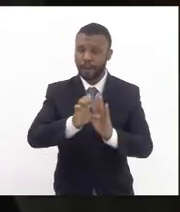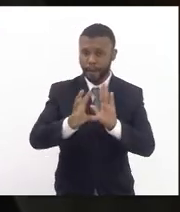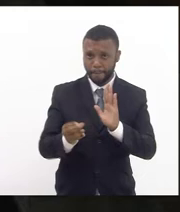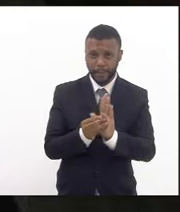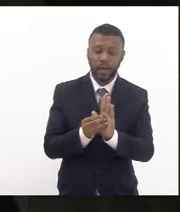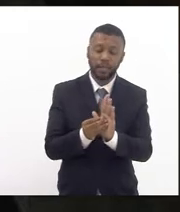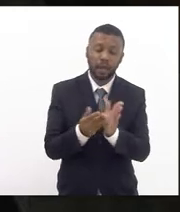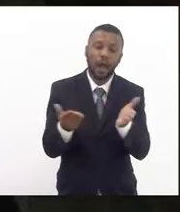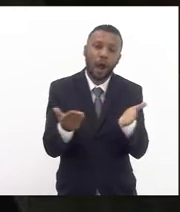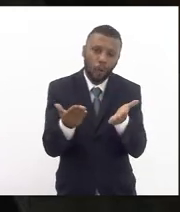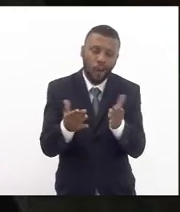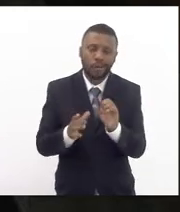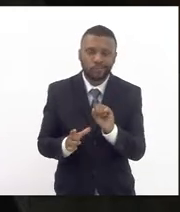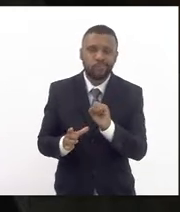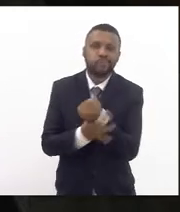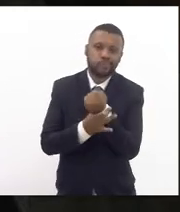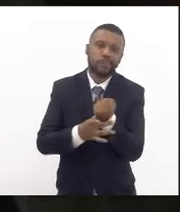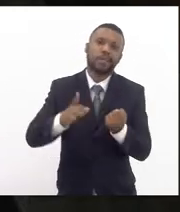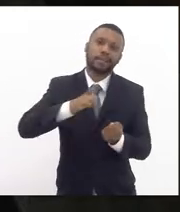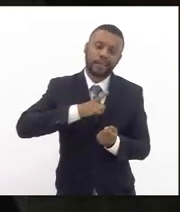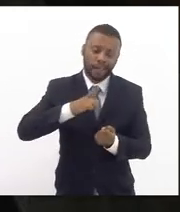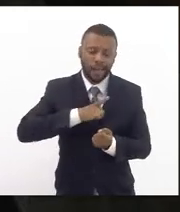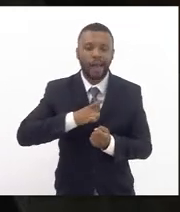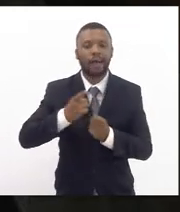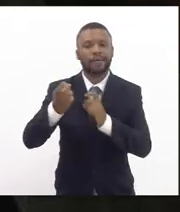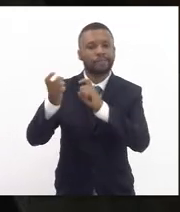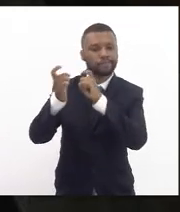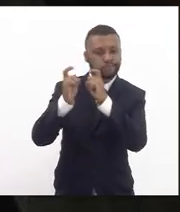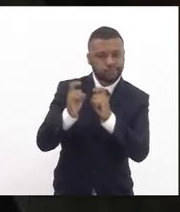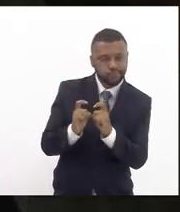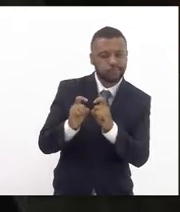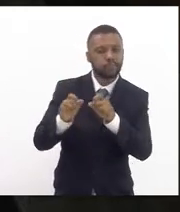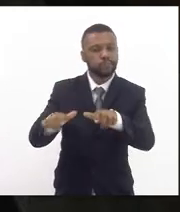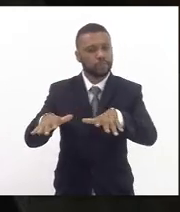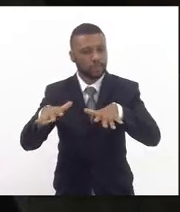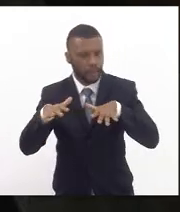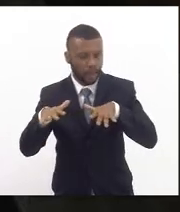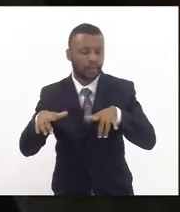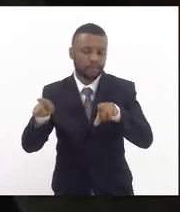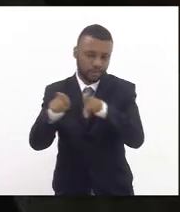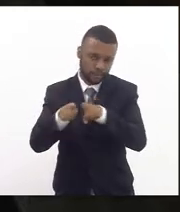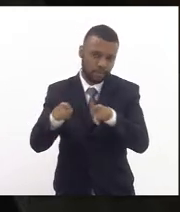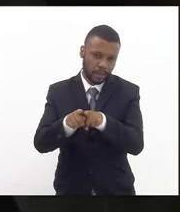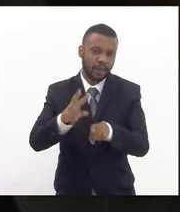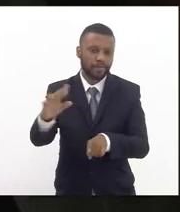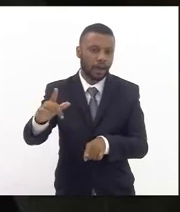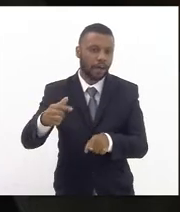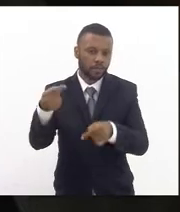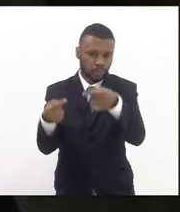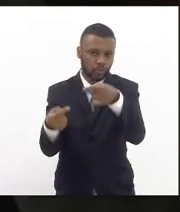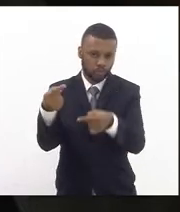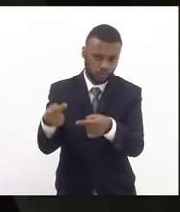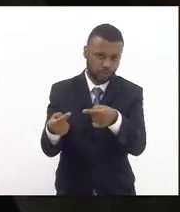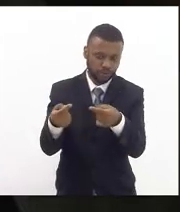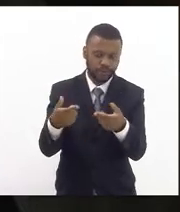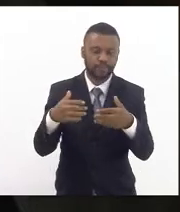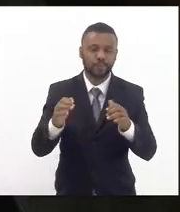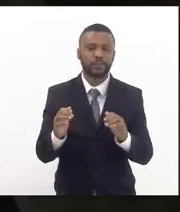emendas, seguramente haverá emendas do plenário que vão ser também discutidas. Então,